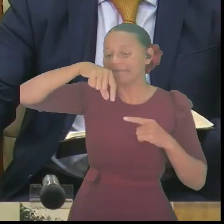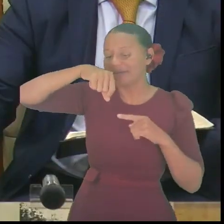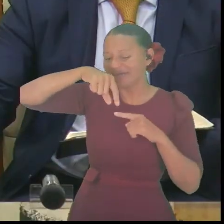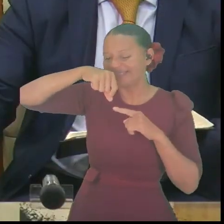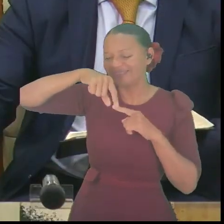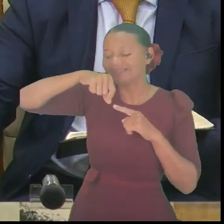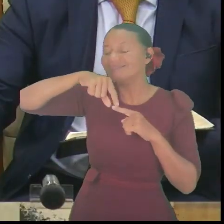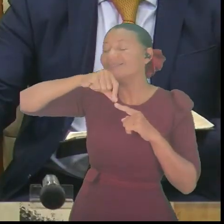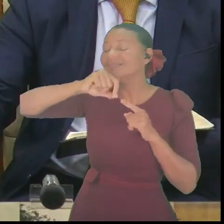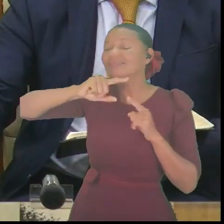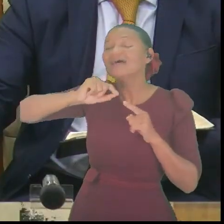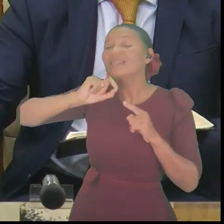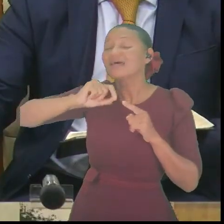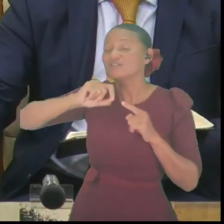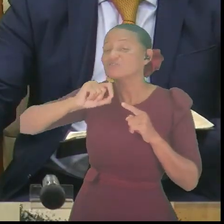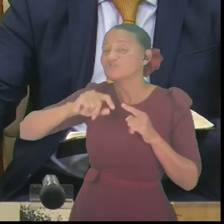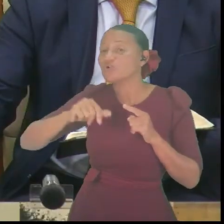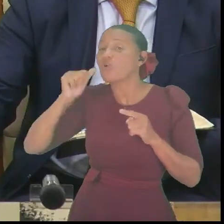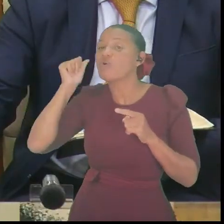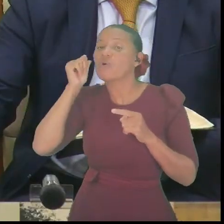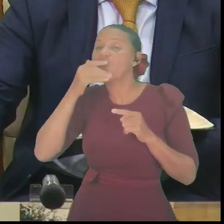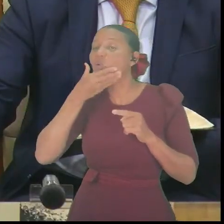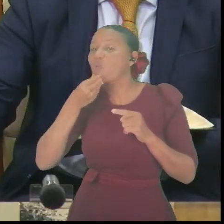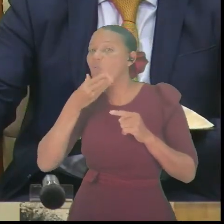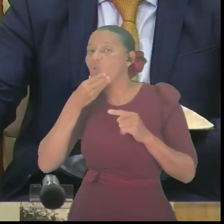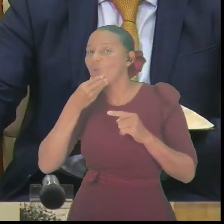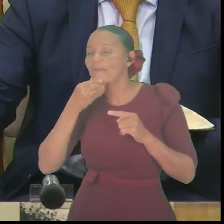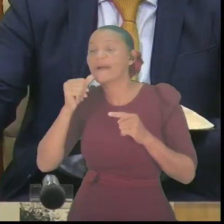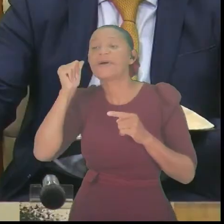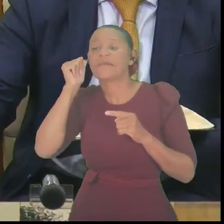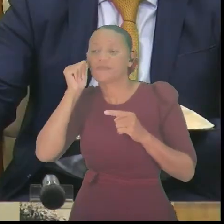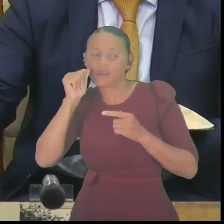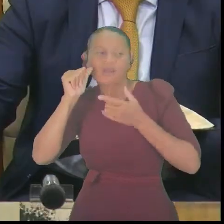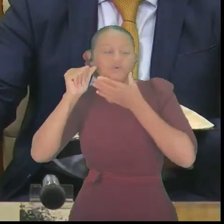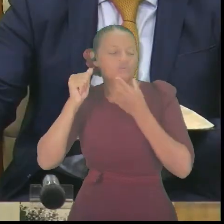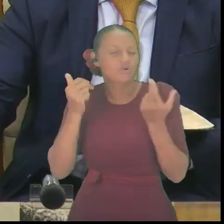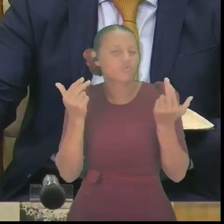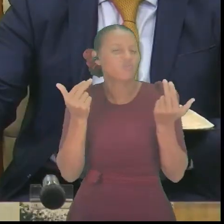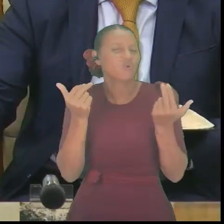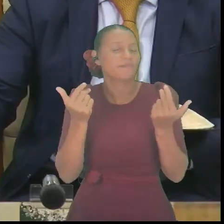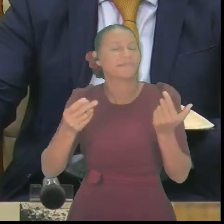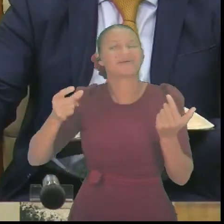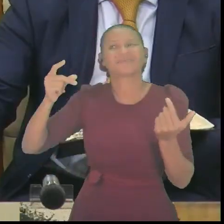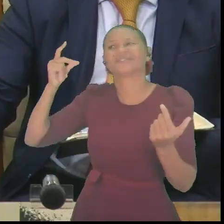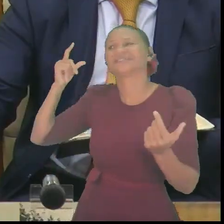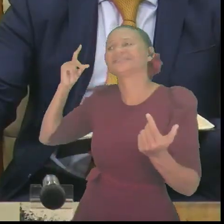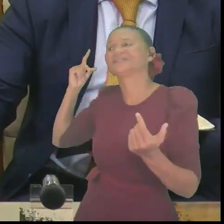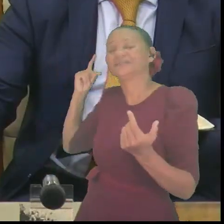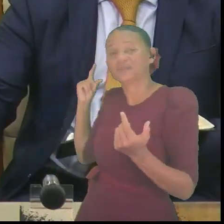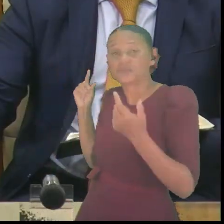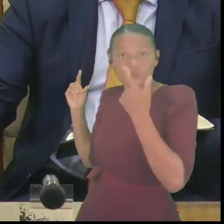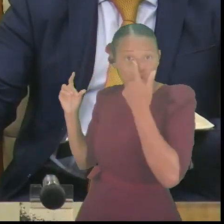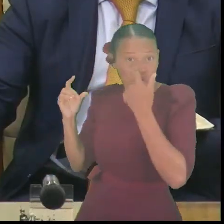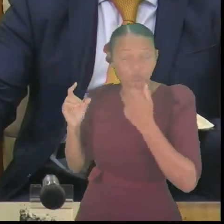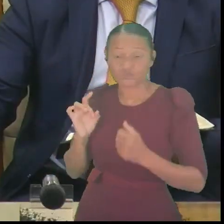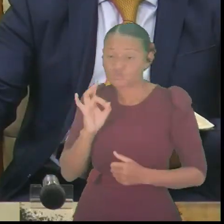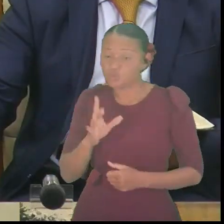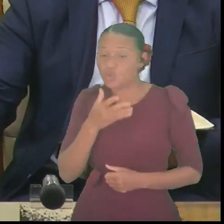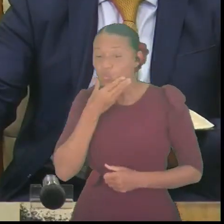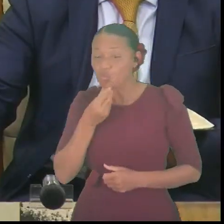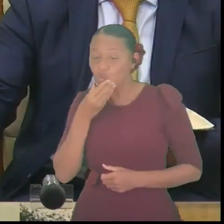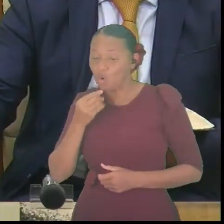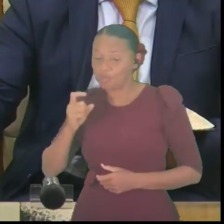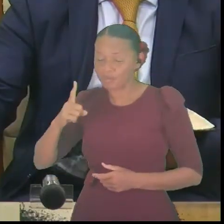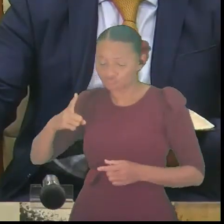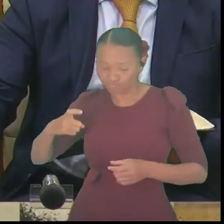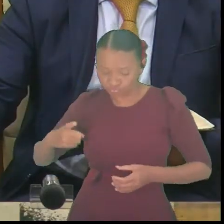gravidez a participação do homem e da mulher, elas são praticamente iguais, mas na mentalidade judaica o homem dava a semente,